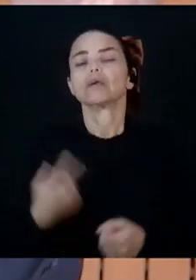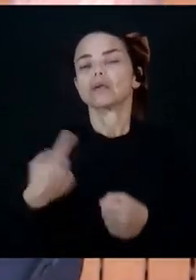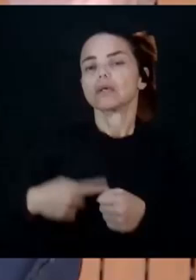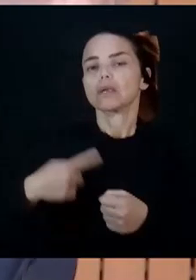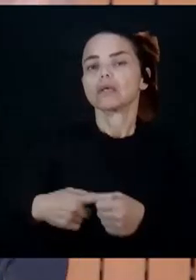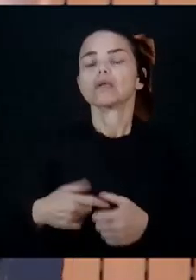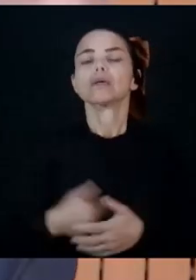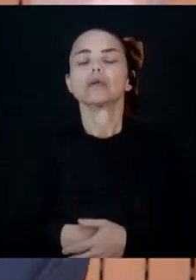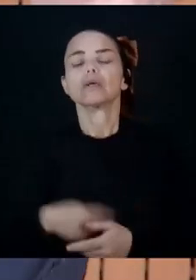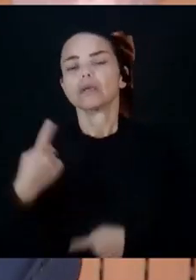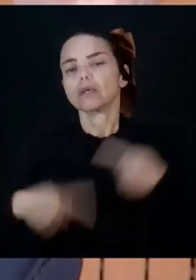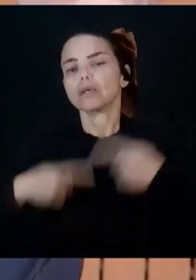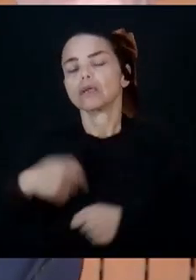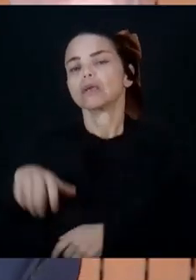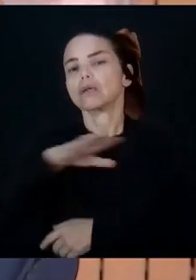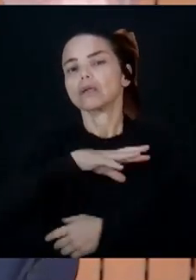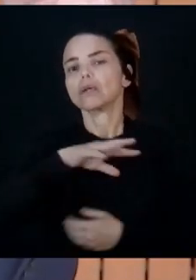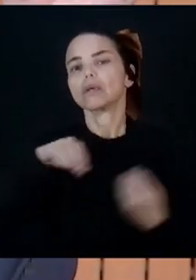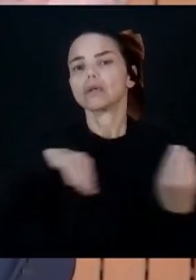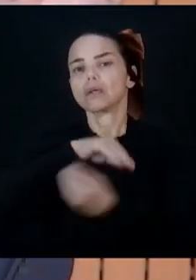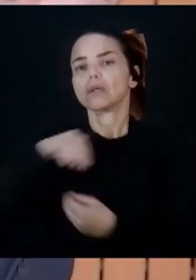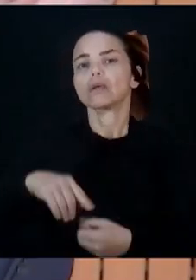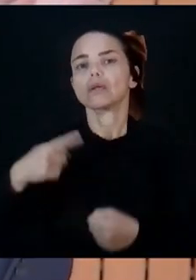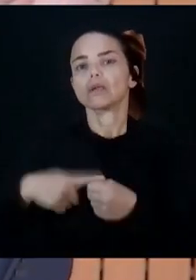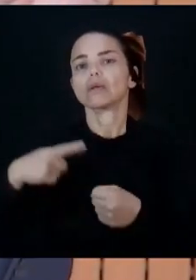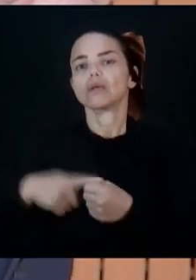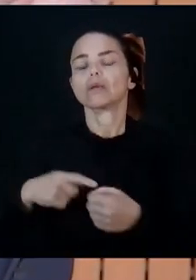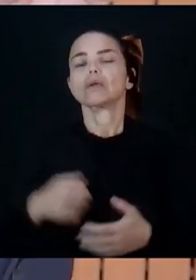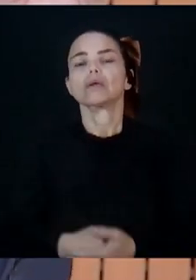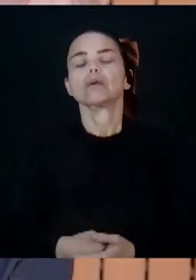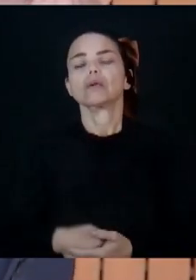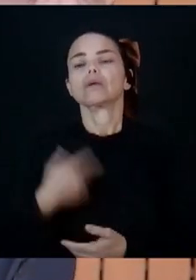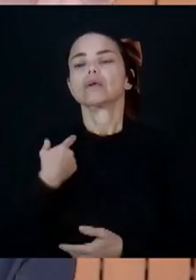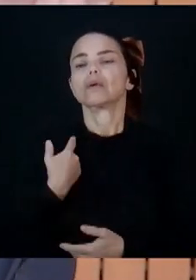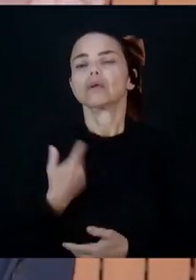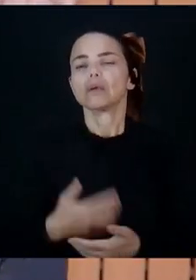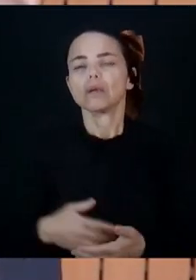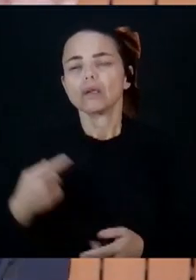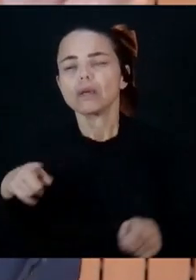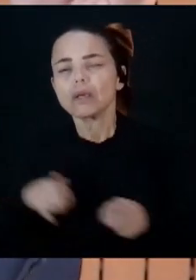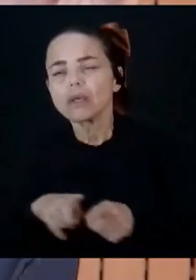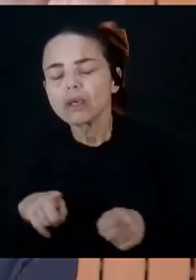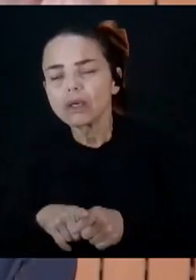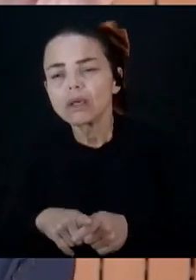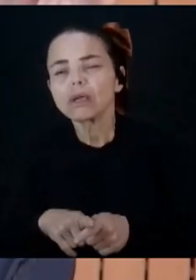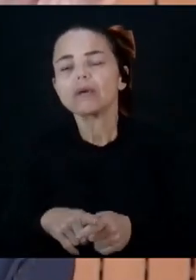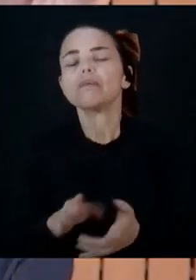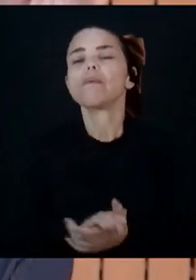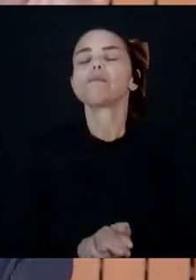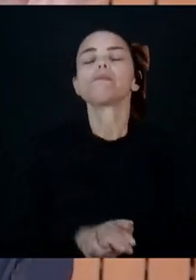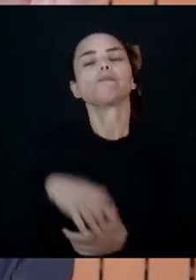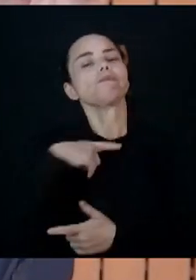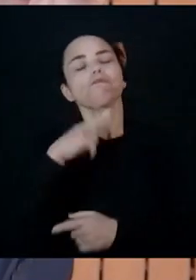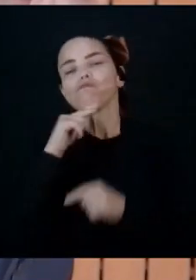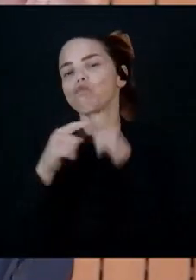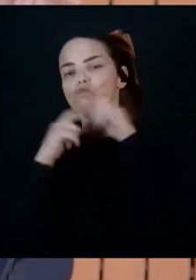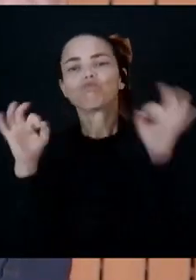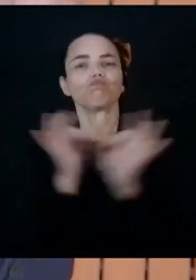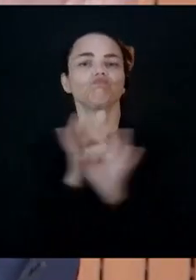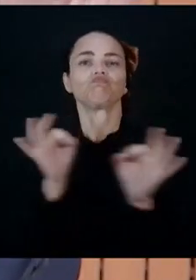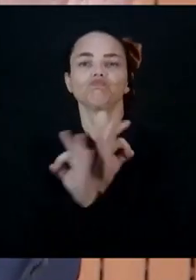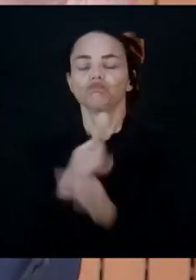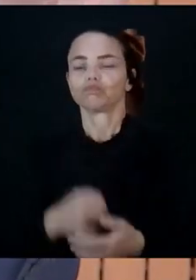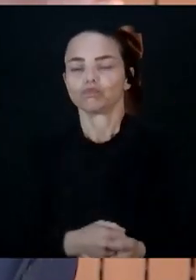deveria envolver toda a cidade, a partir até do próprio poder público municipal. E eu não tenho dúvida nenhuma que um